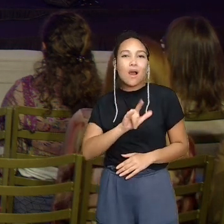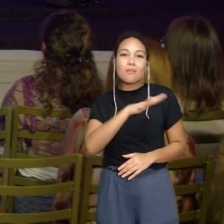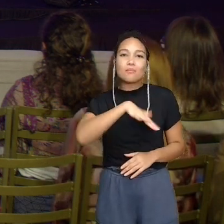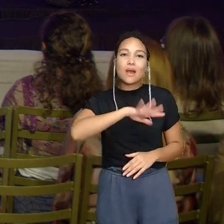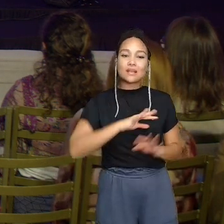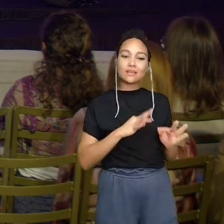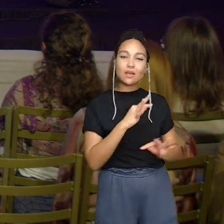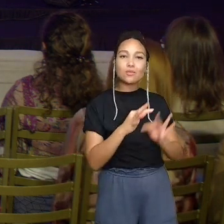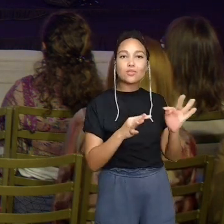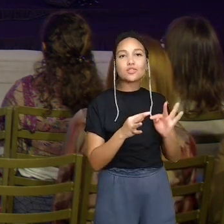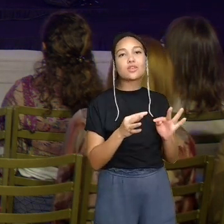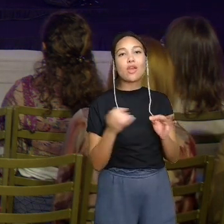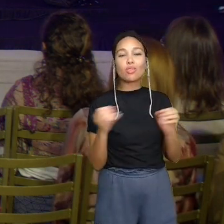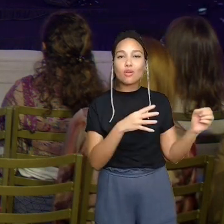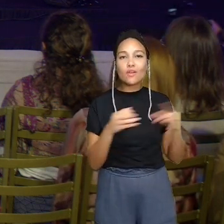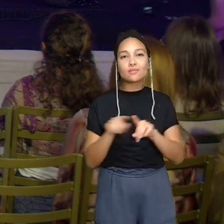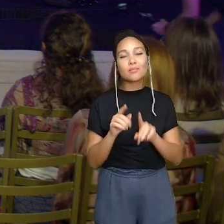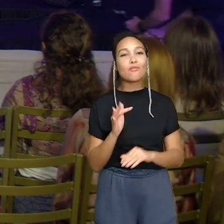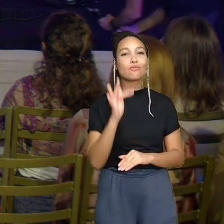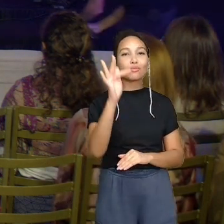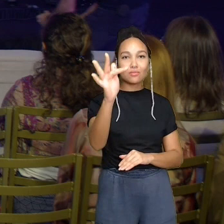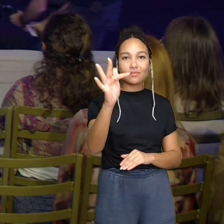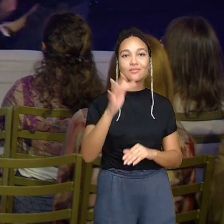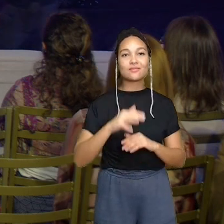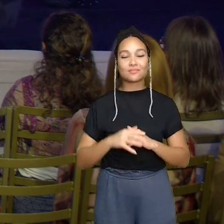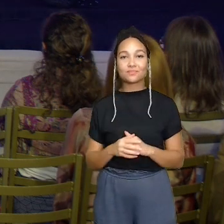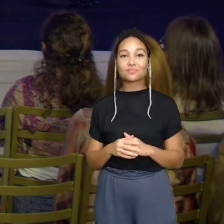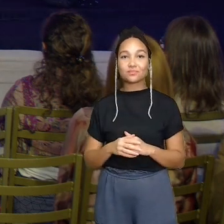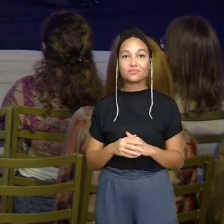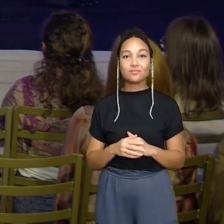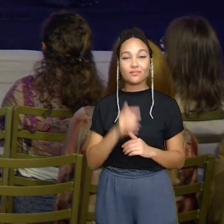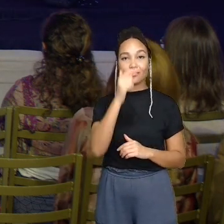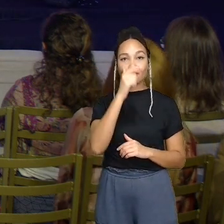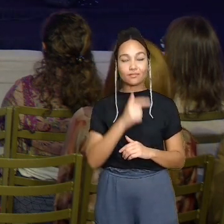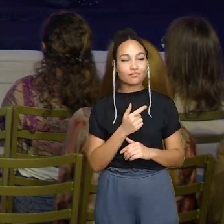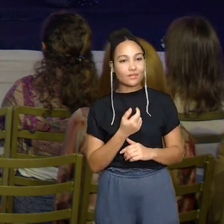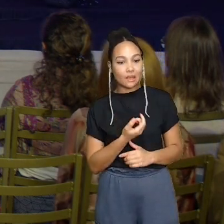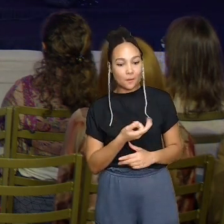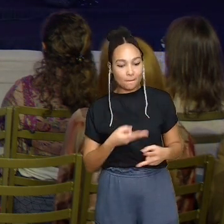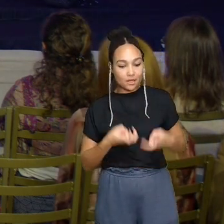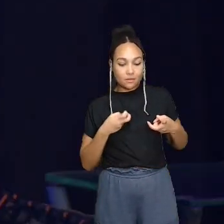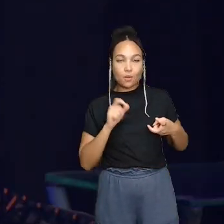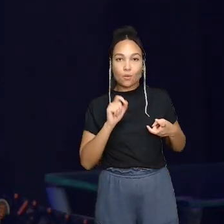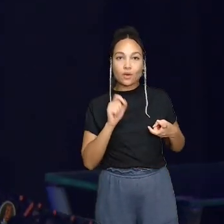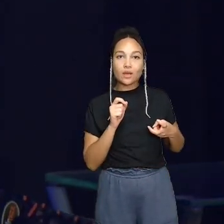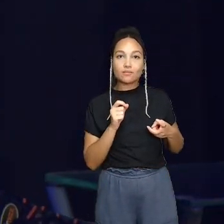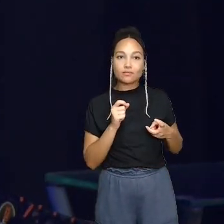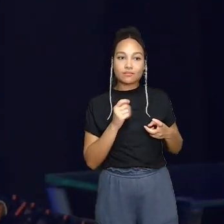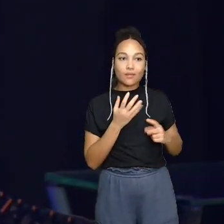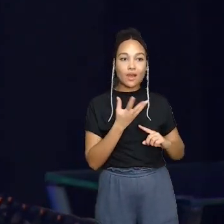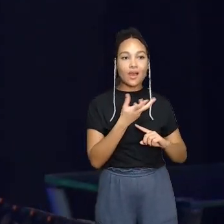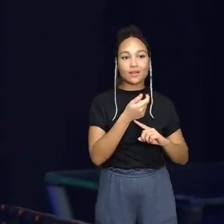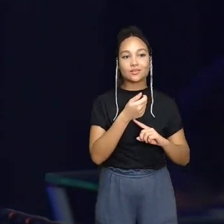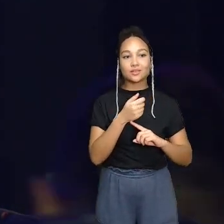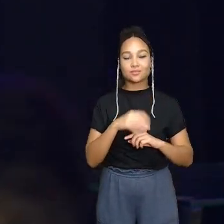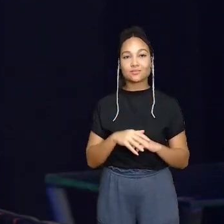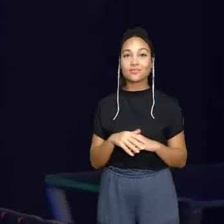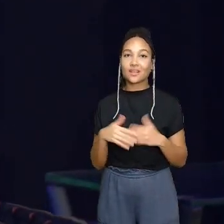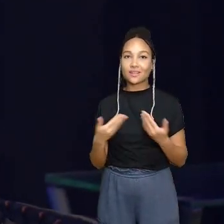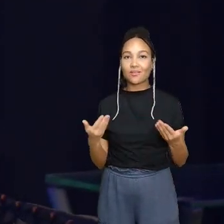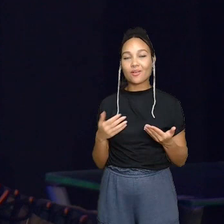futuro e me descobri há pouco tempo artista. Então, a gente começa a falar